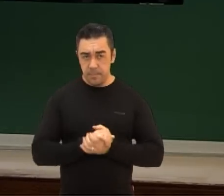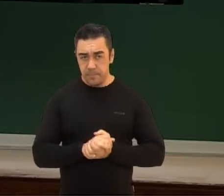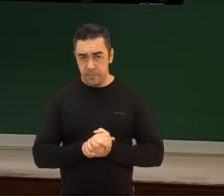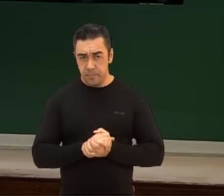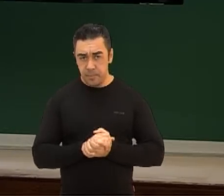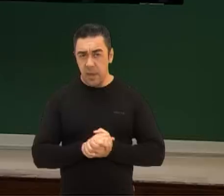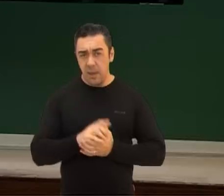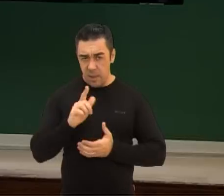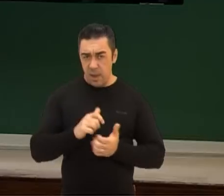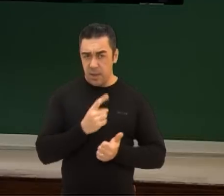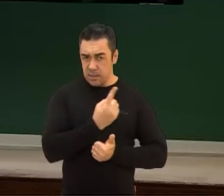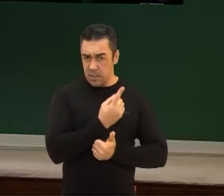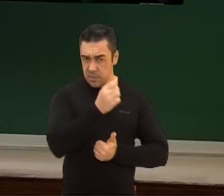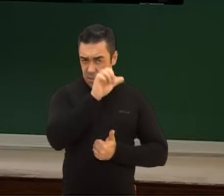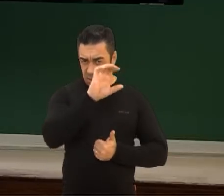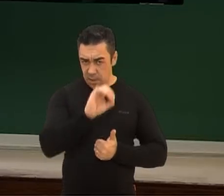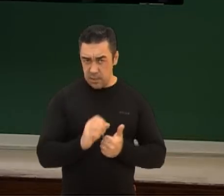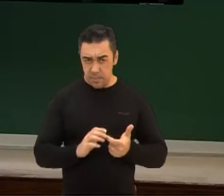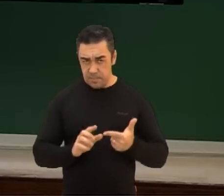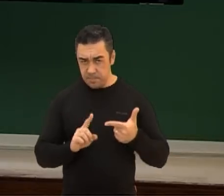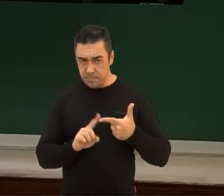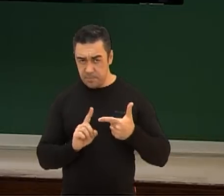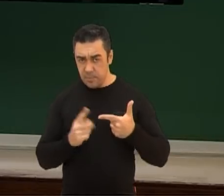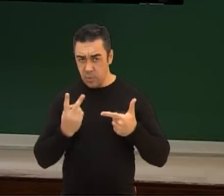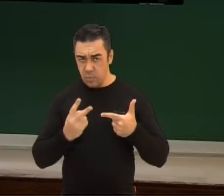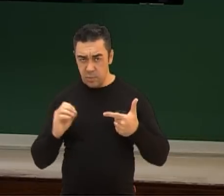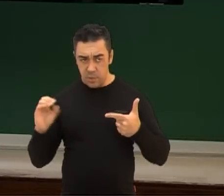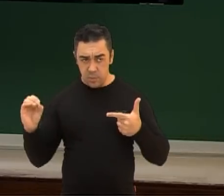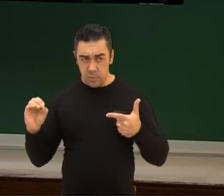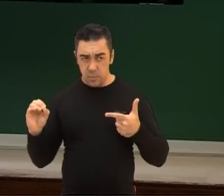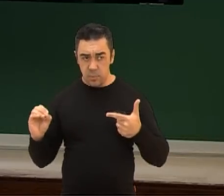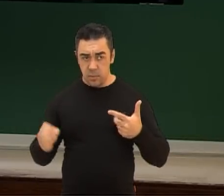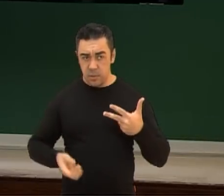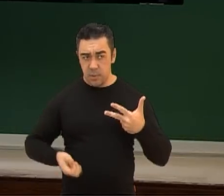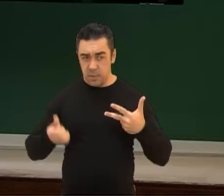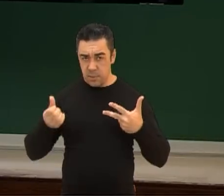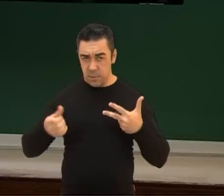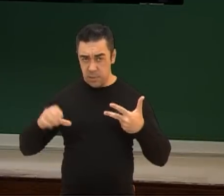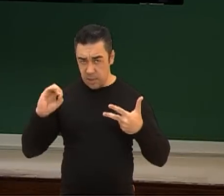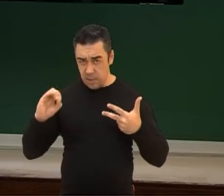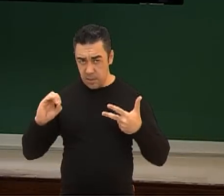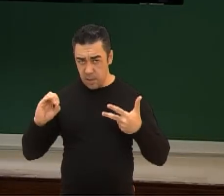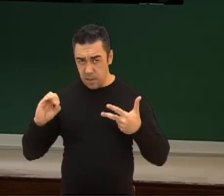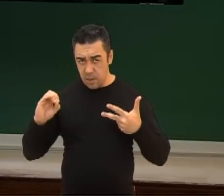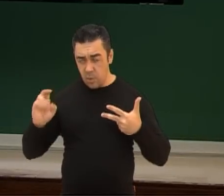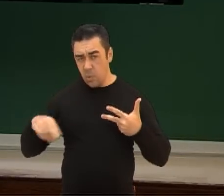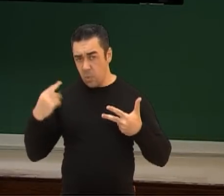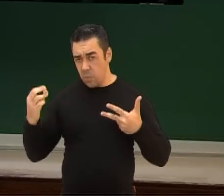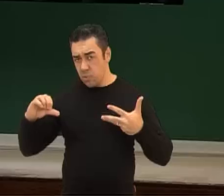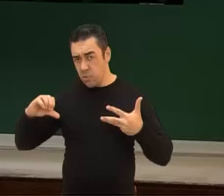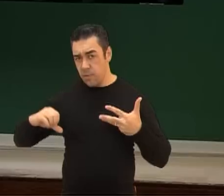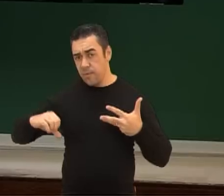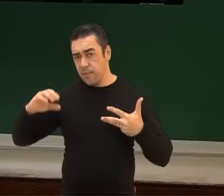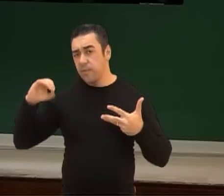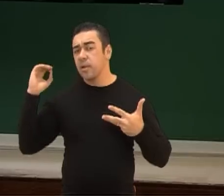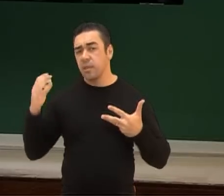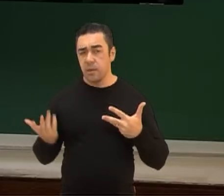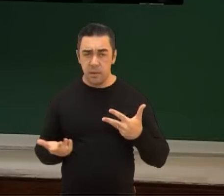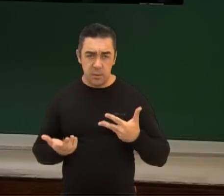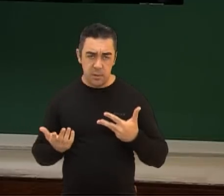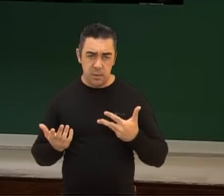que é 160 graus? Será que é 200 graus? Ou 60? Ou então, será